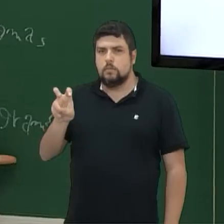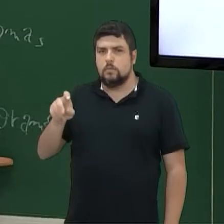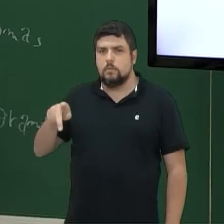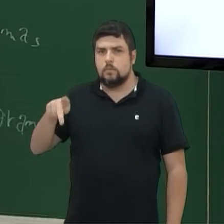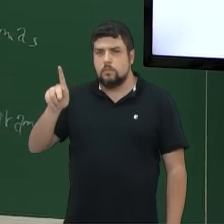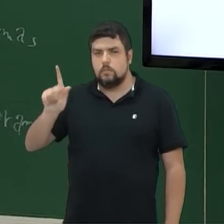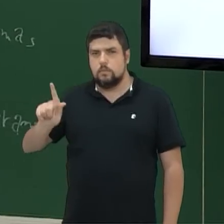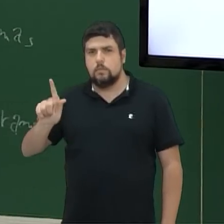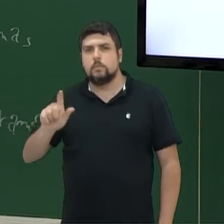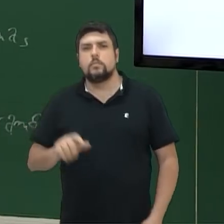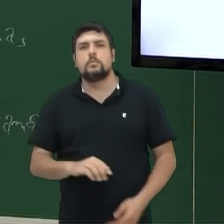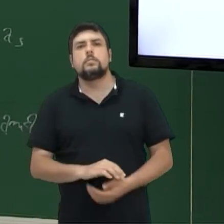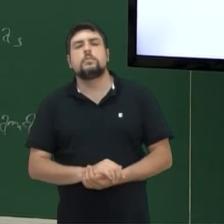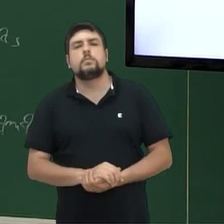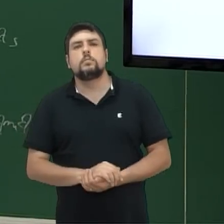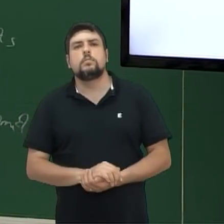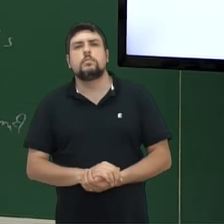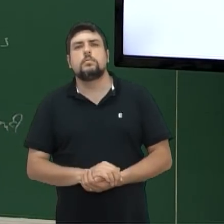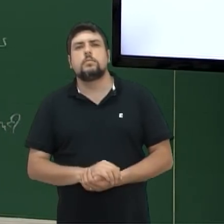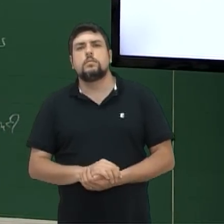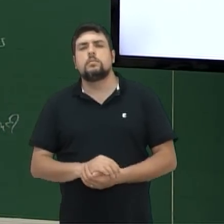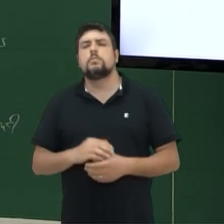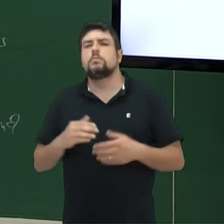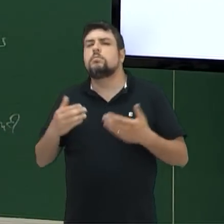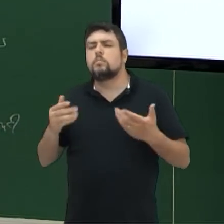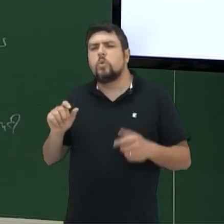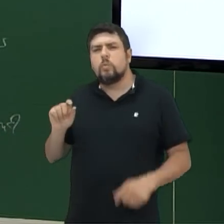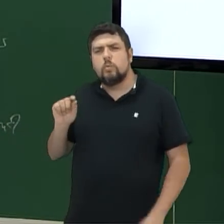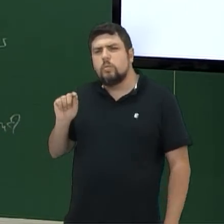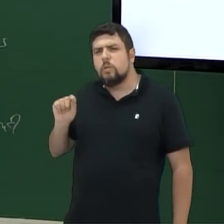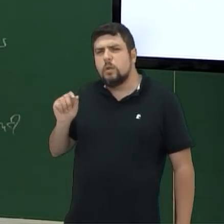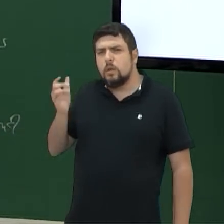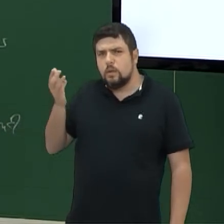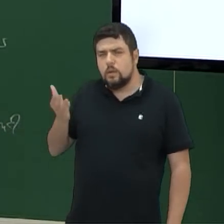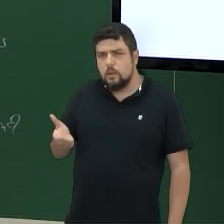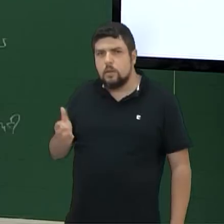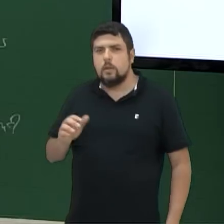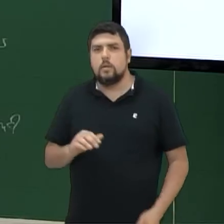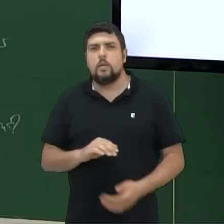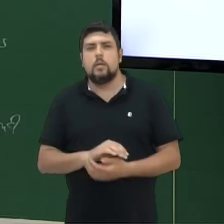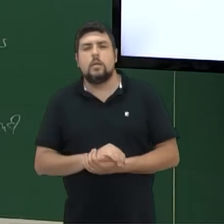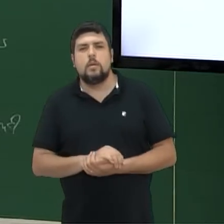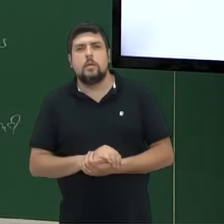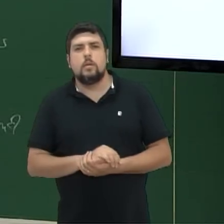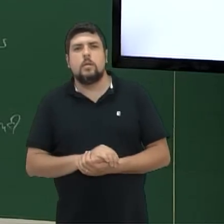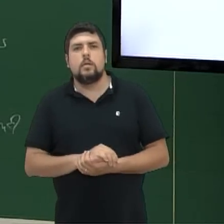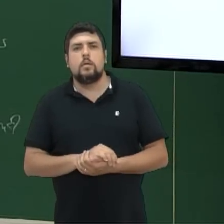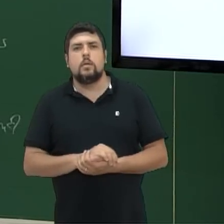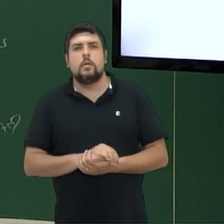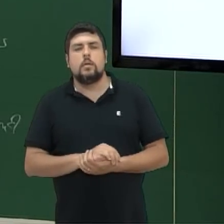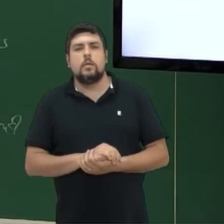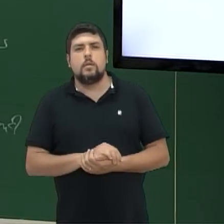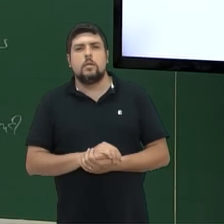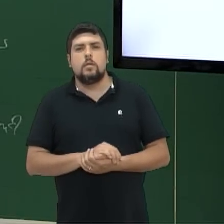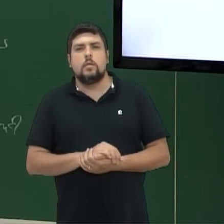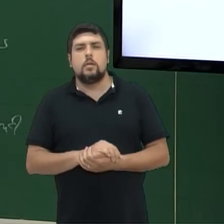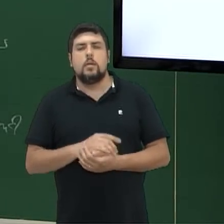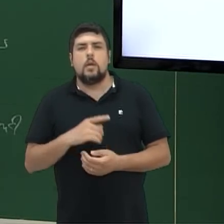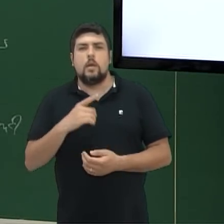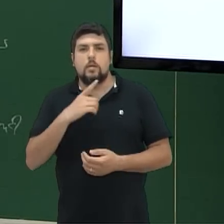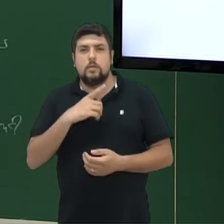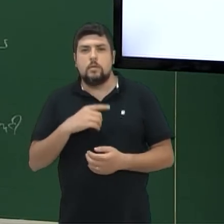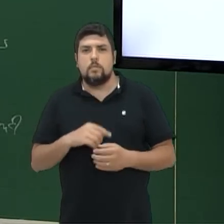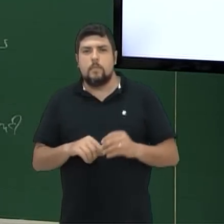0,005 quilogramas. O que é isso daqui? Ora, a gente vai ter as unidades